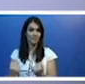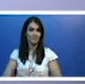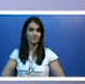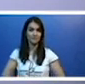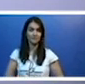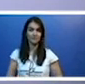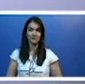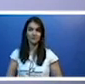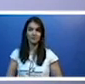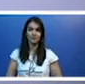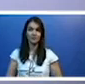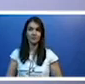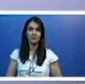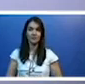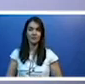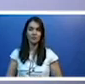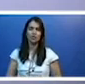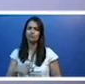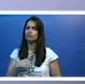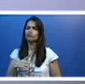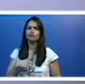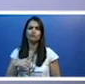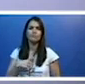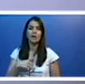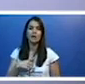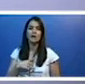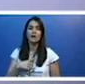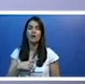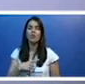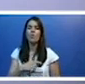Aqui, só para recordar, né, que como não tem o 1, a gente não